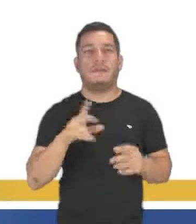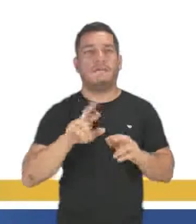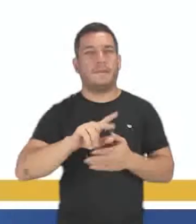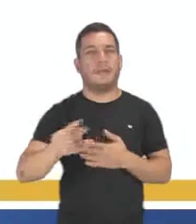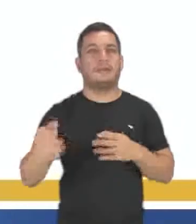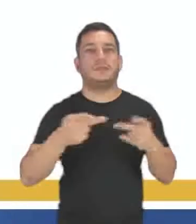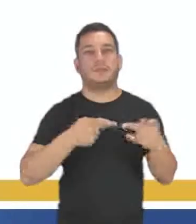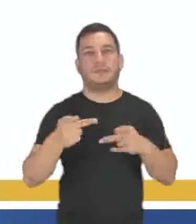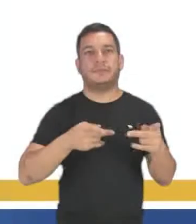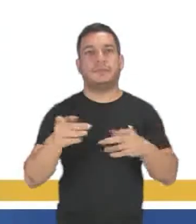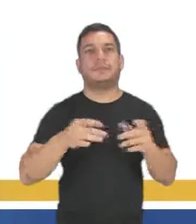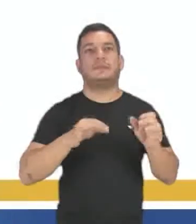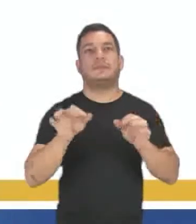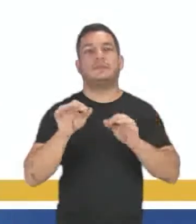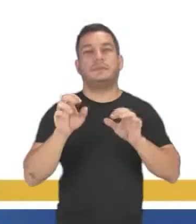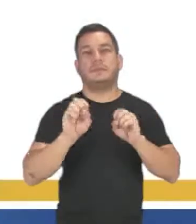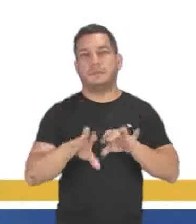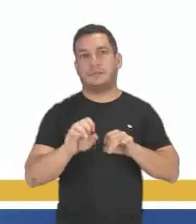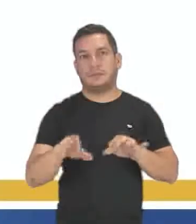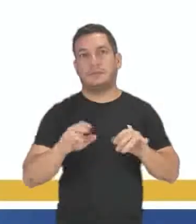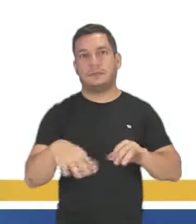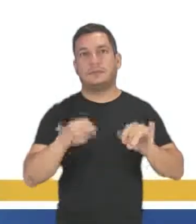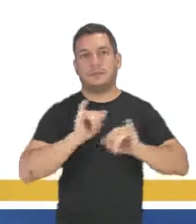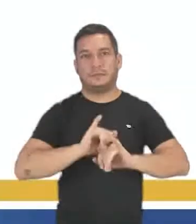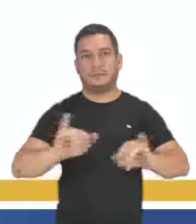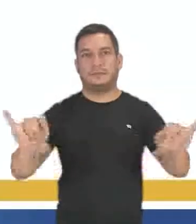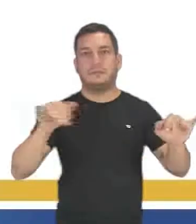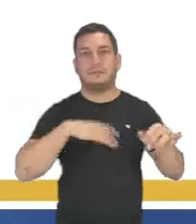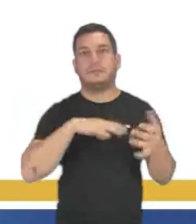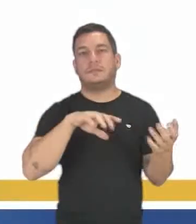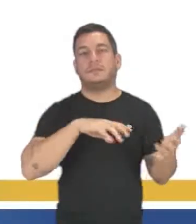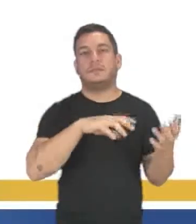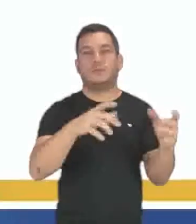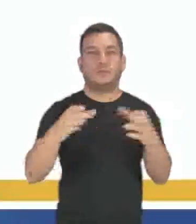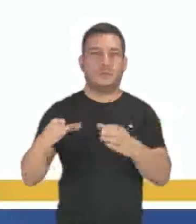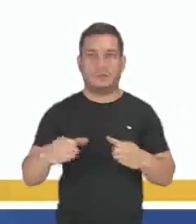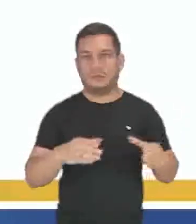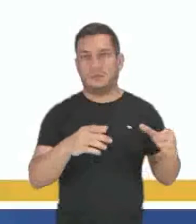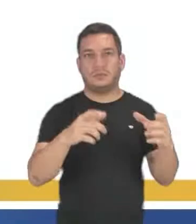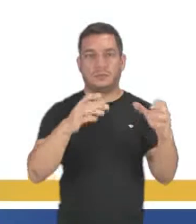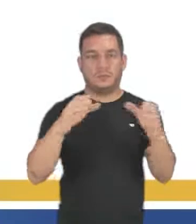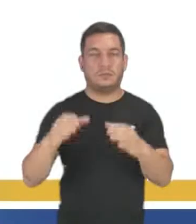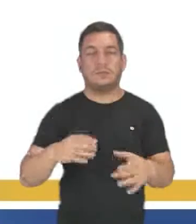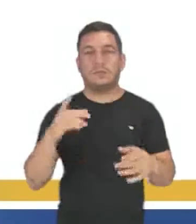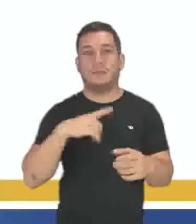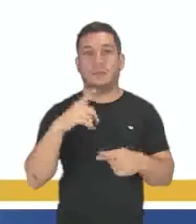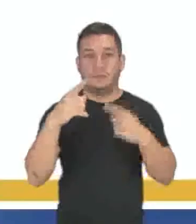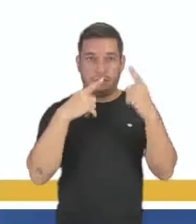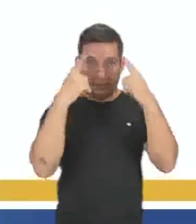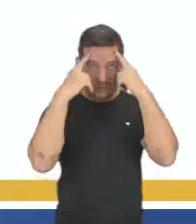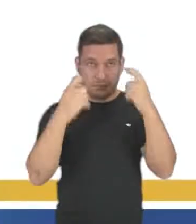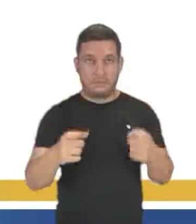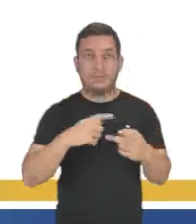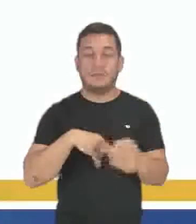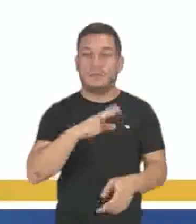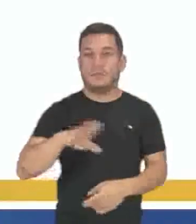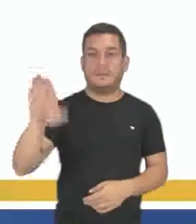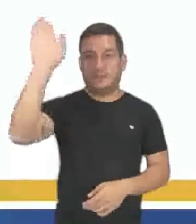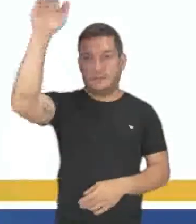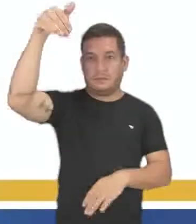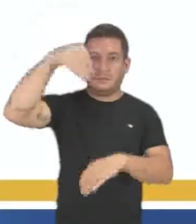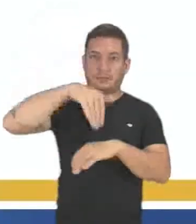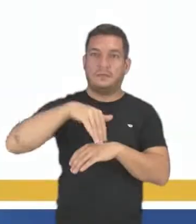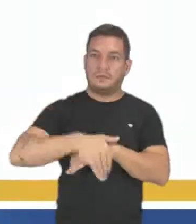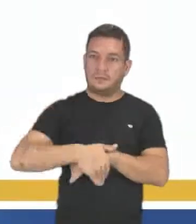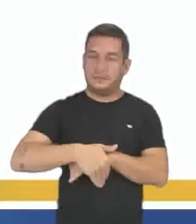de projetos educacionais lançados nos bairros contaminados pela violência, entre eles o basquete noturno.